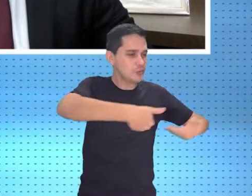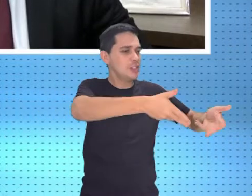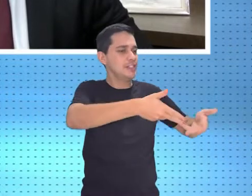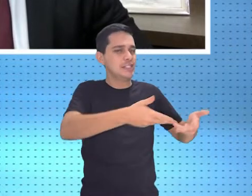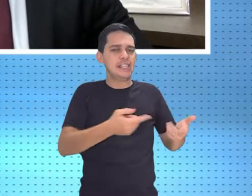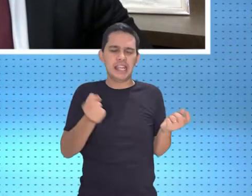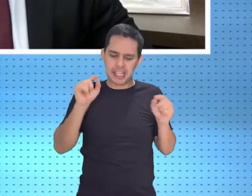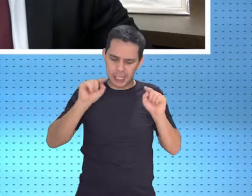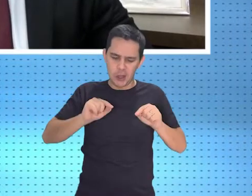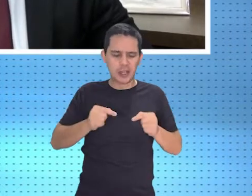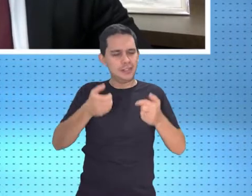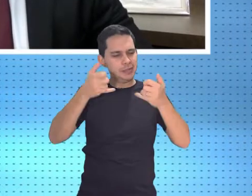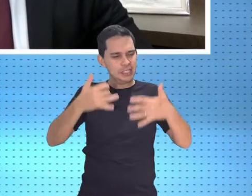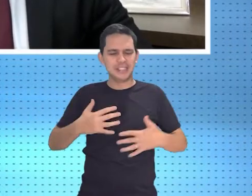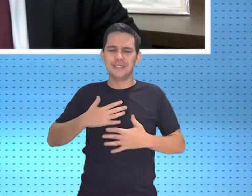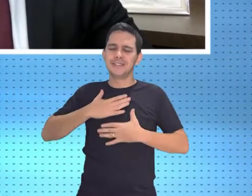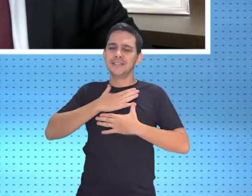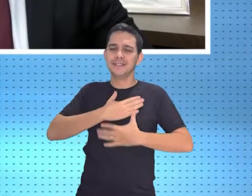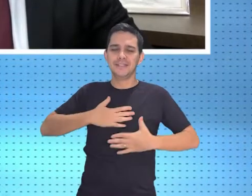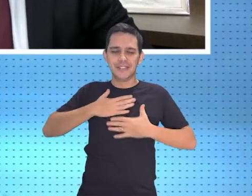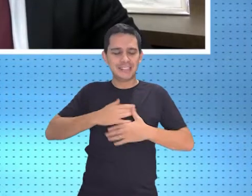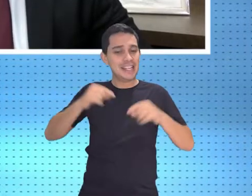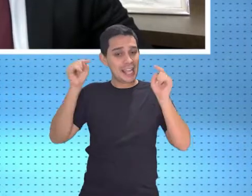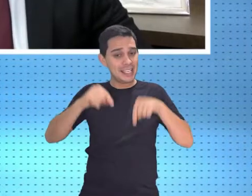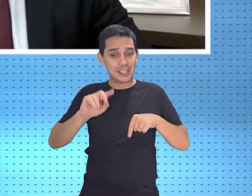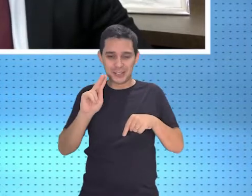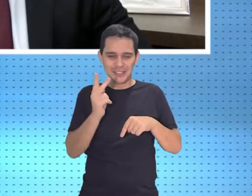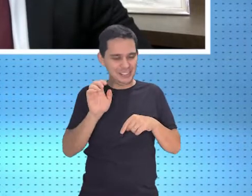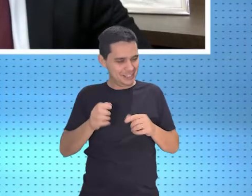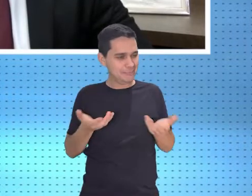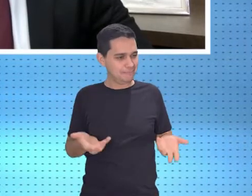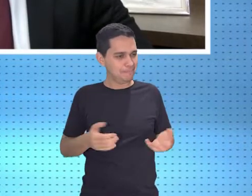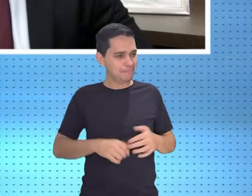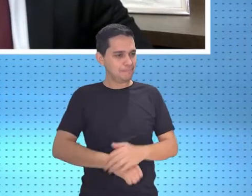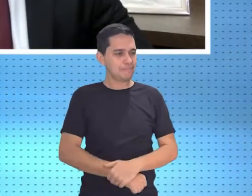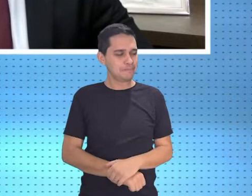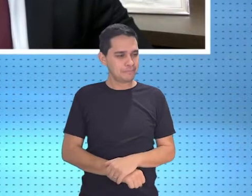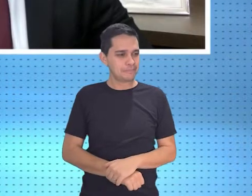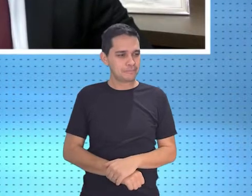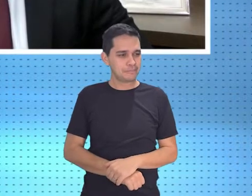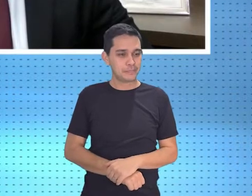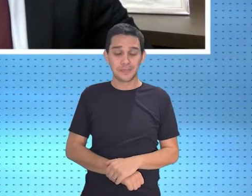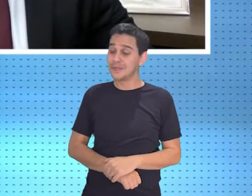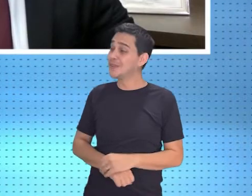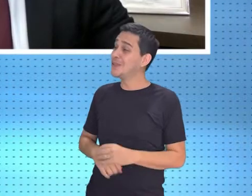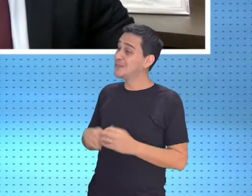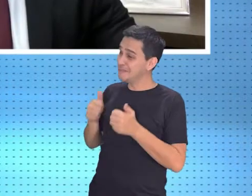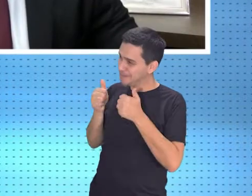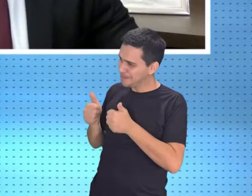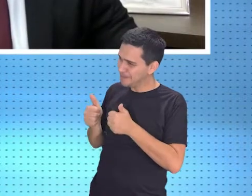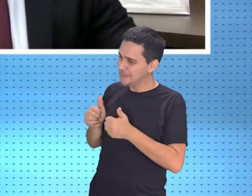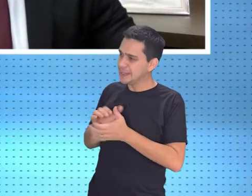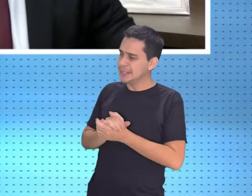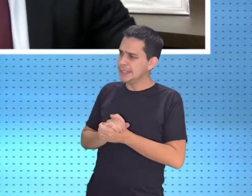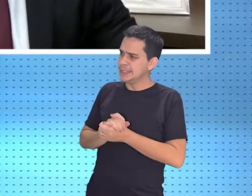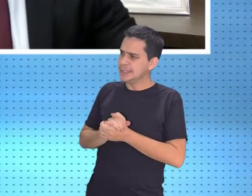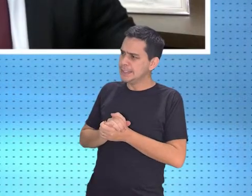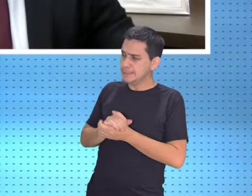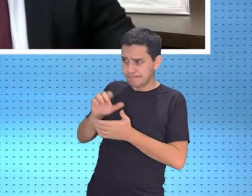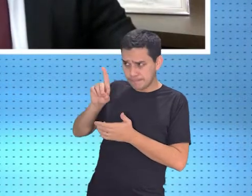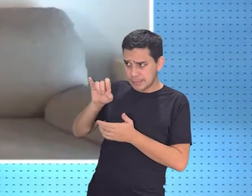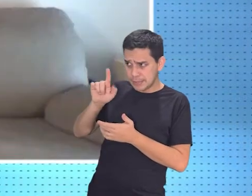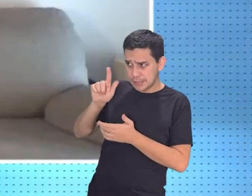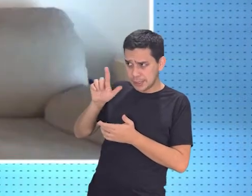minha satisfação por poder participar desse programa. Que ótimo. Doutor Diego, quais os direitos